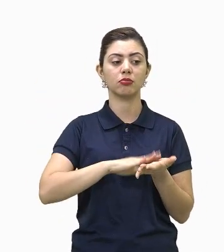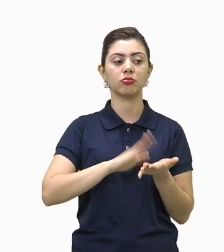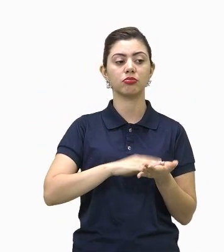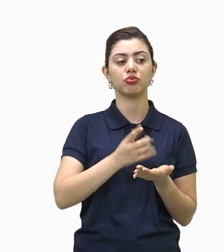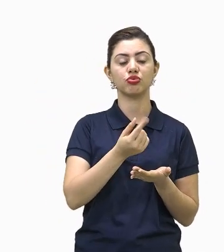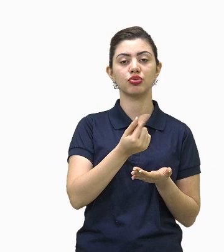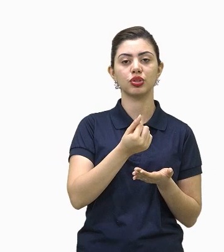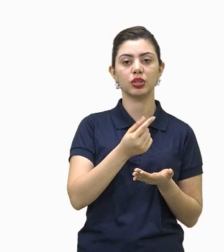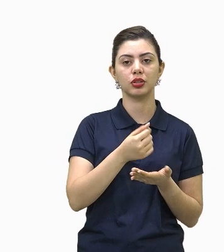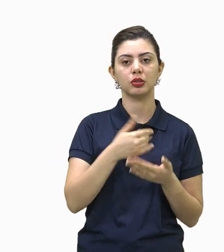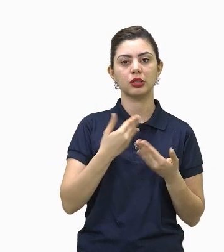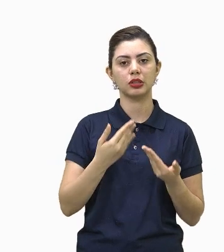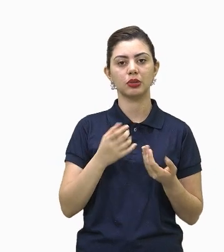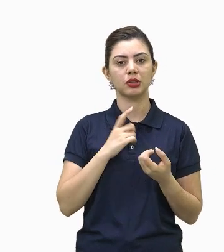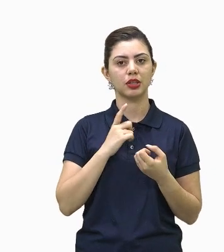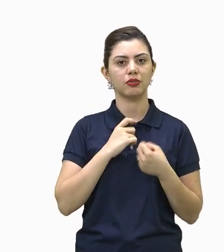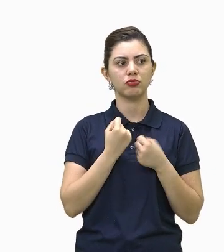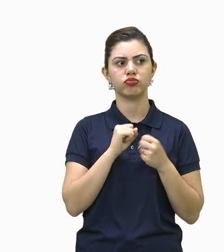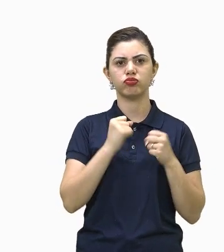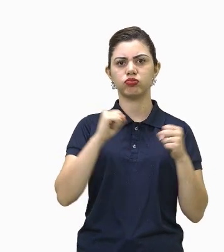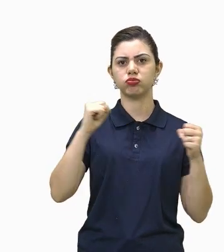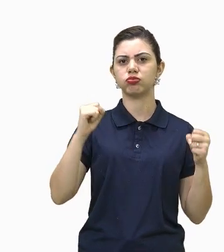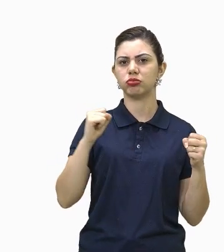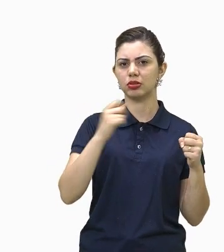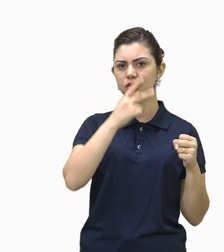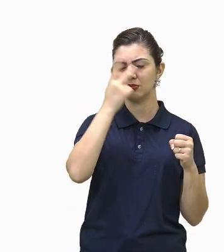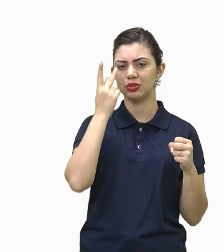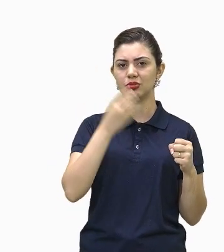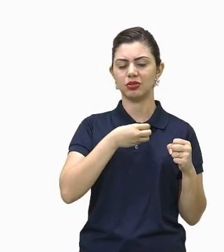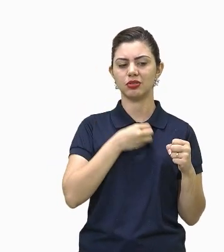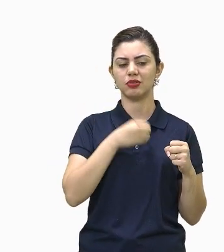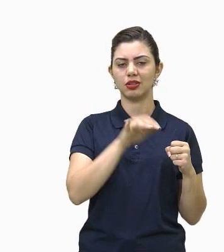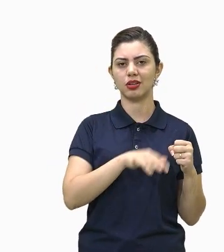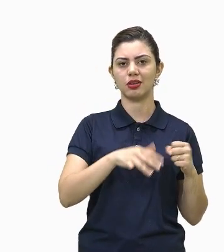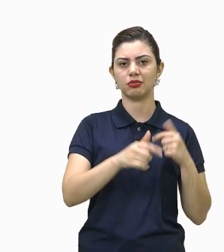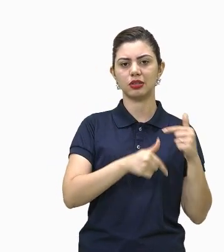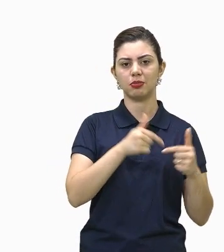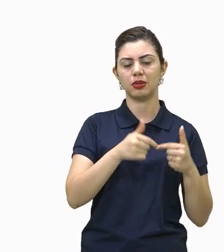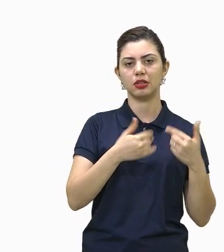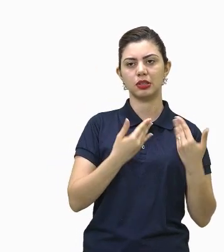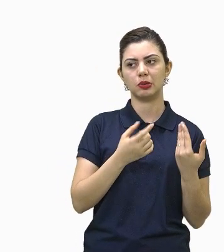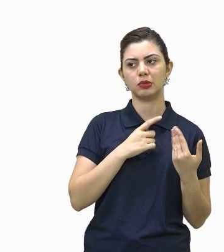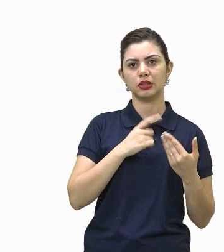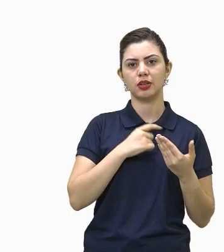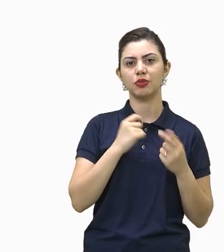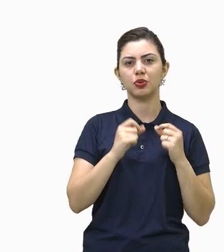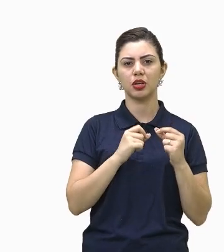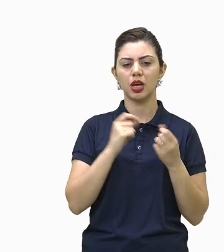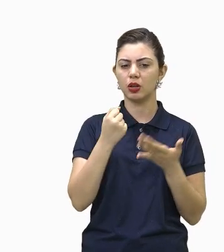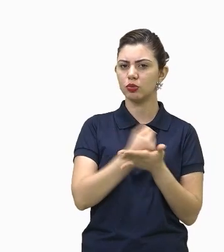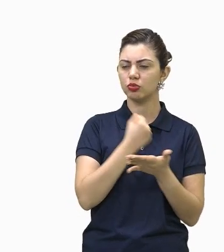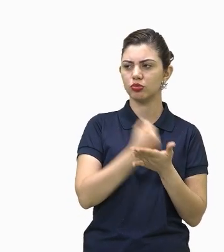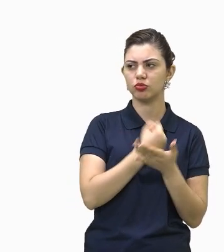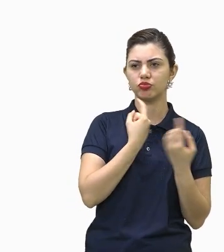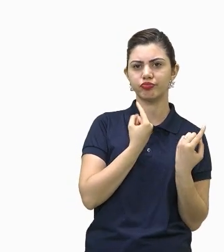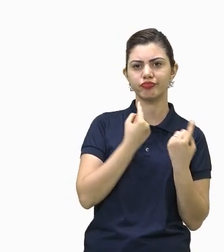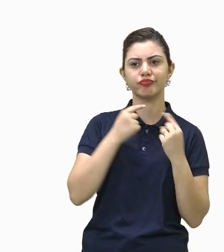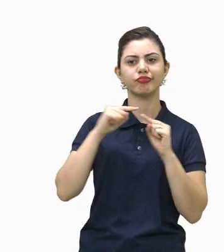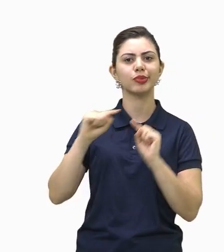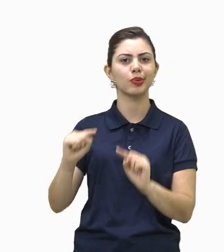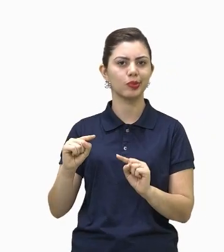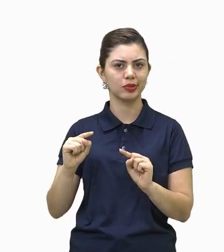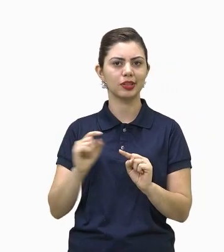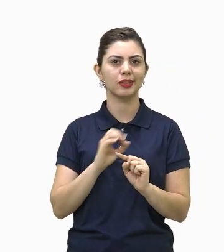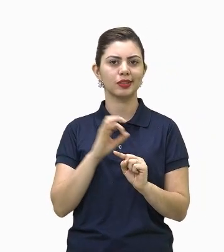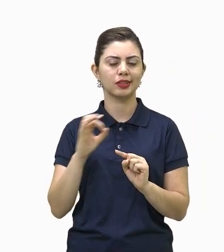também enfureceu quem? Os senhores de engenho. Por isso que eles também vão começar a lutar contra essa, eles vão fazer então